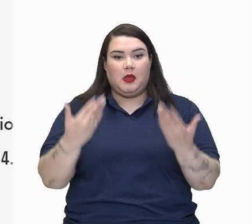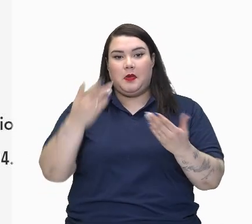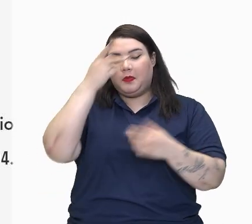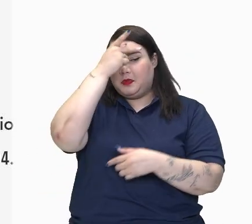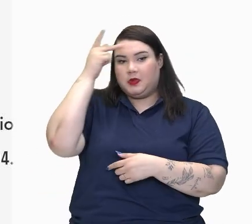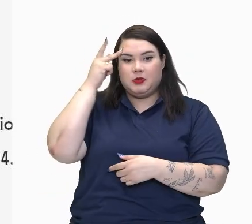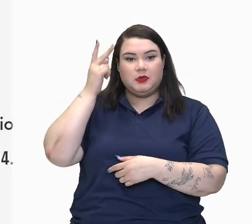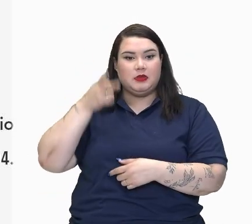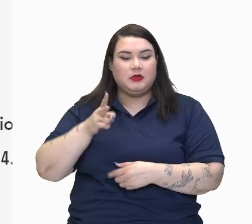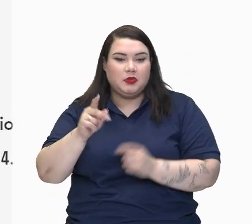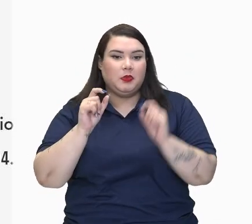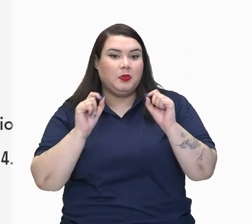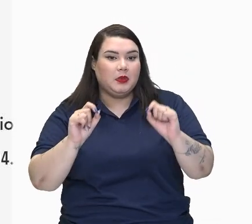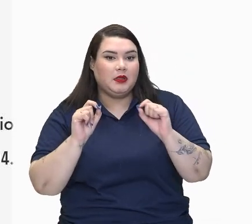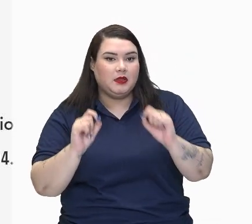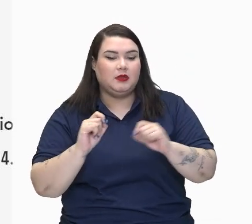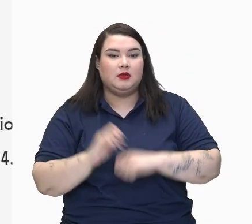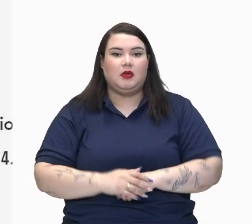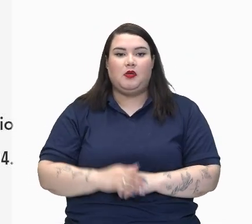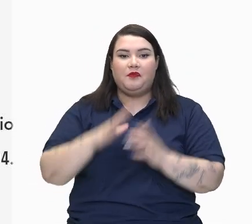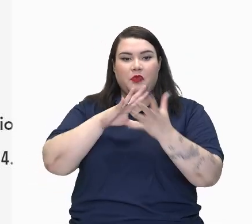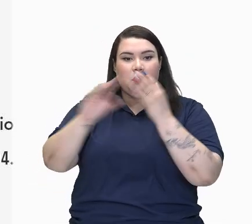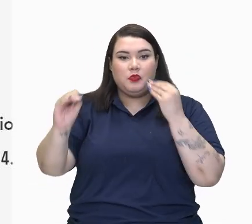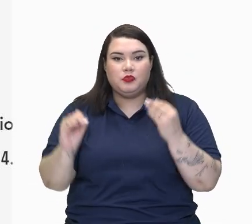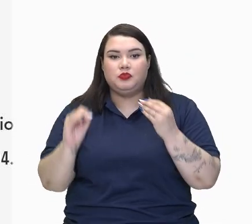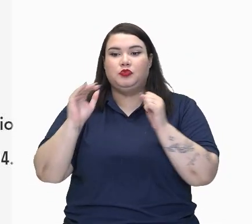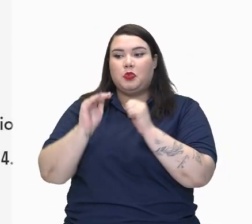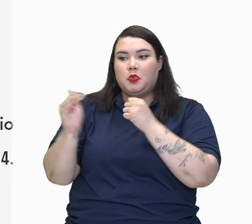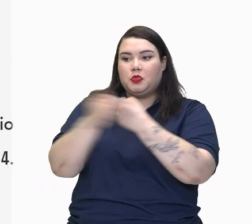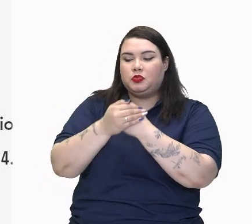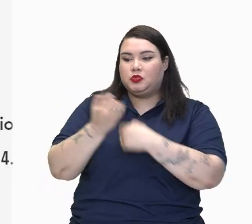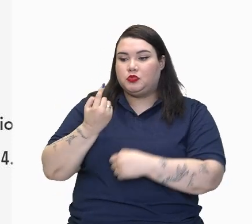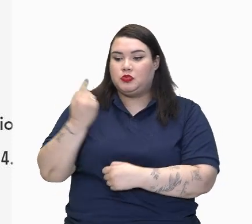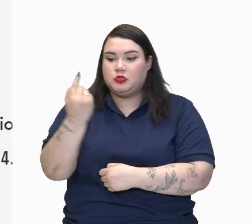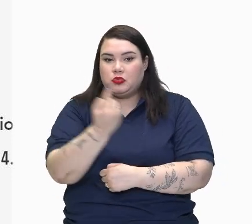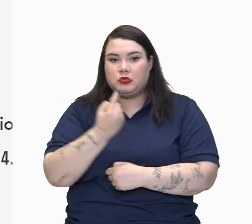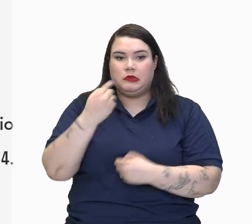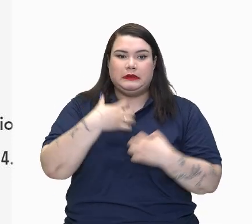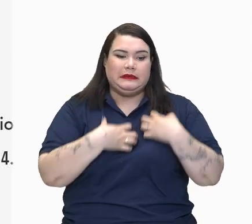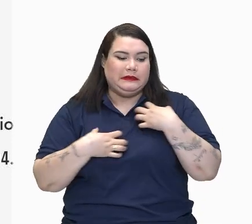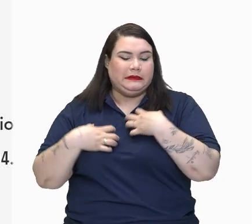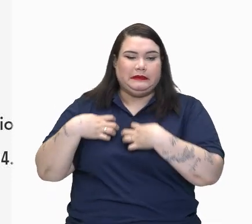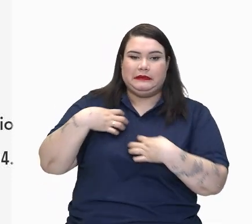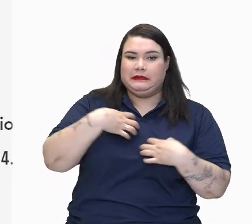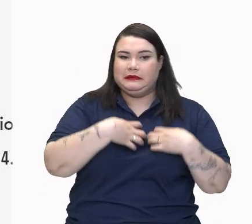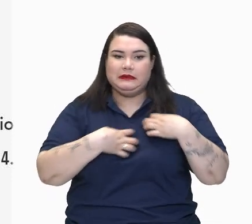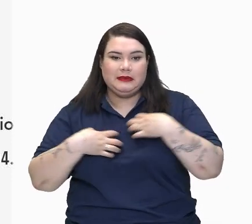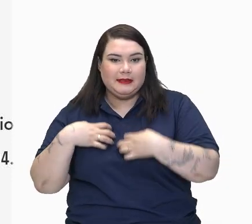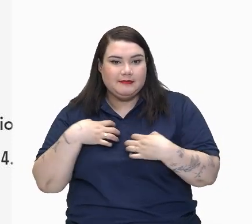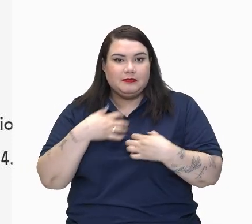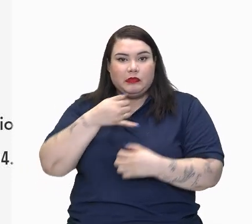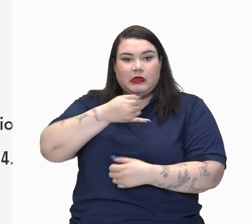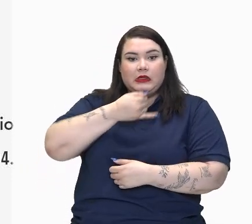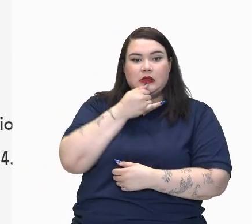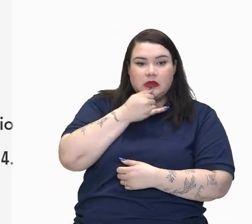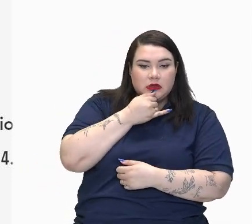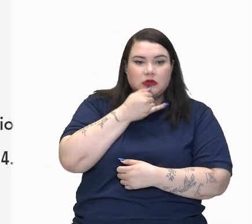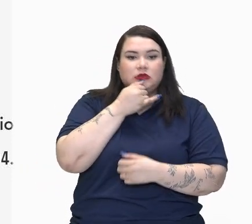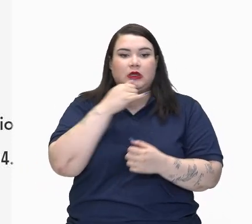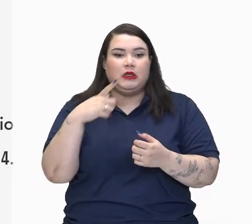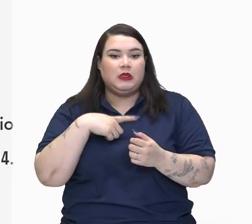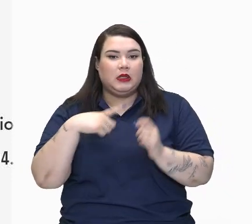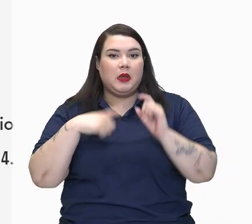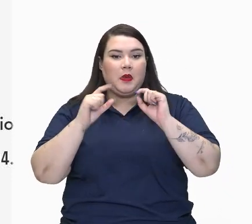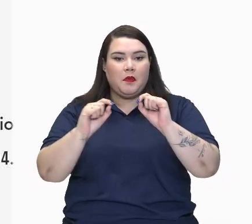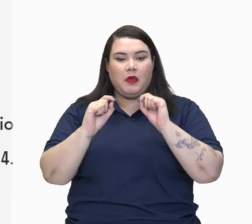imensa. Lá fugido ao mundo, sem glória, sem fé, no peral profundo e solitário é que soluças tu, transido de